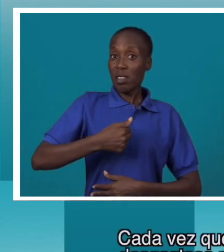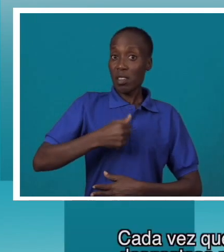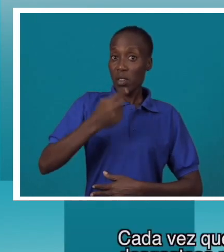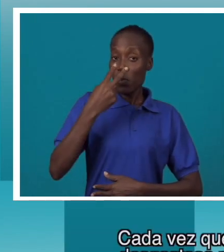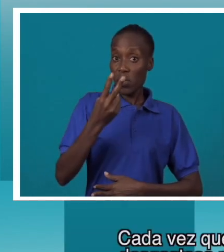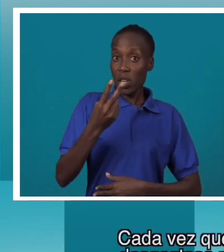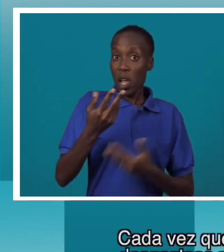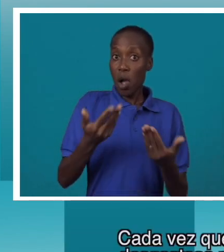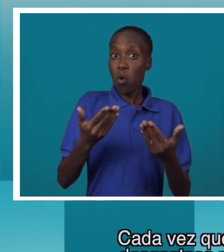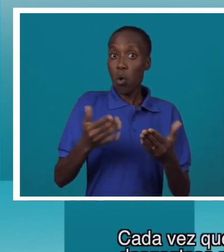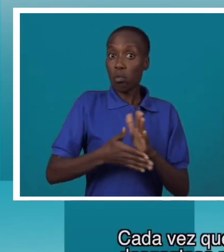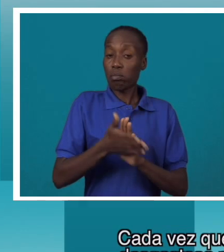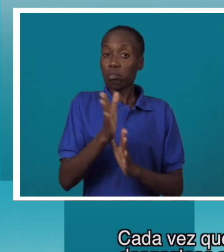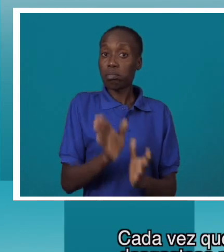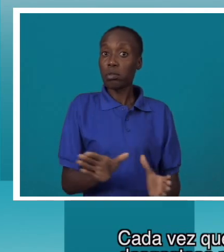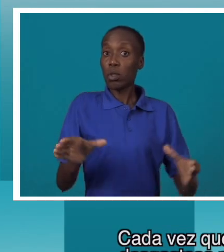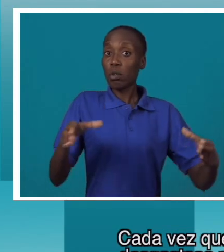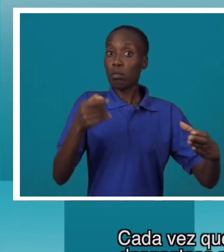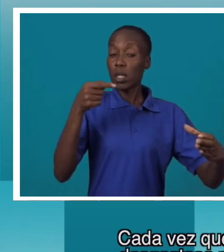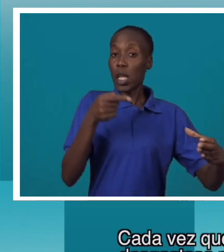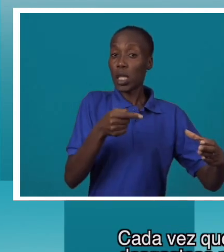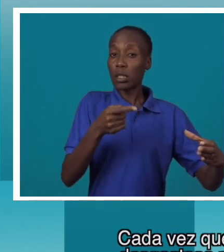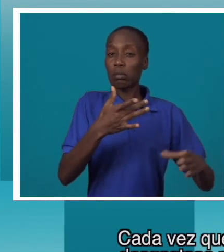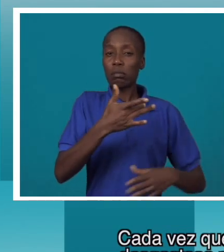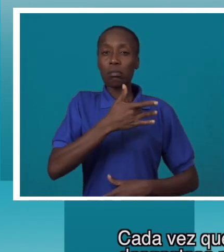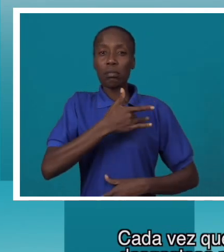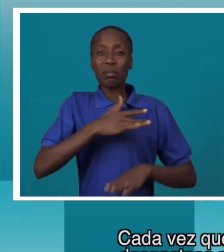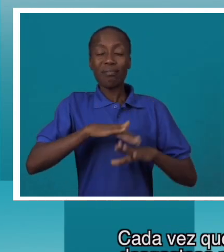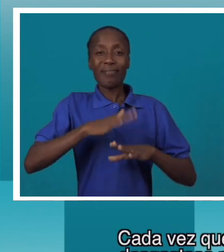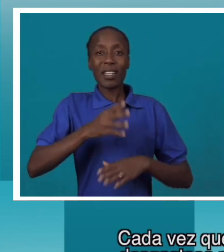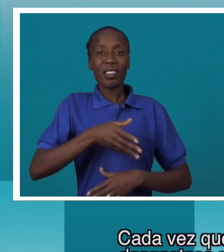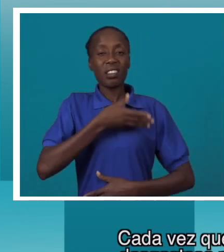Cada vez que eu tenho agora um movimento eu me sinto muito